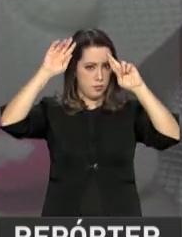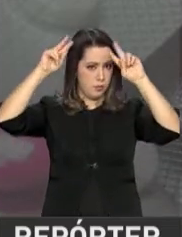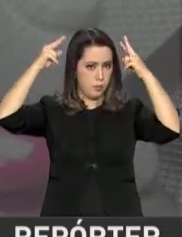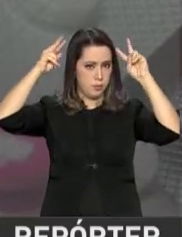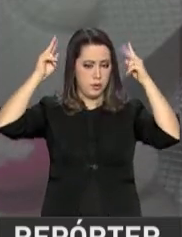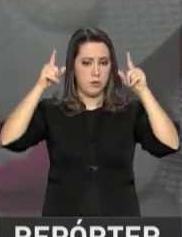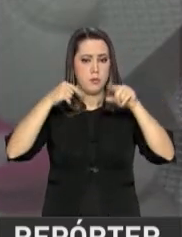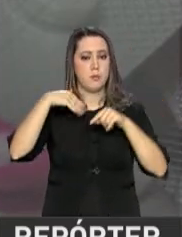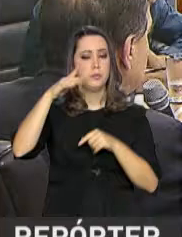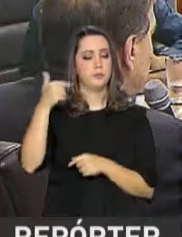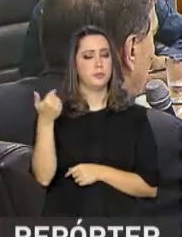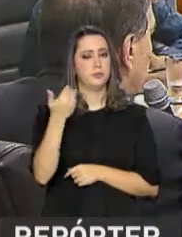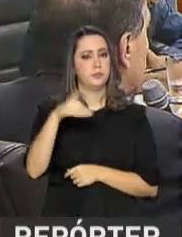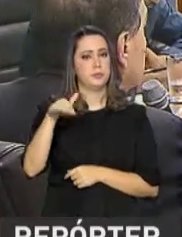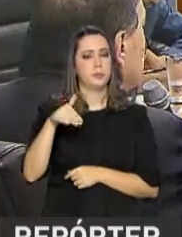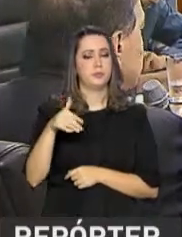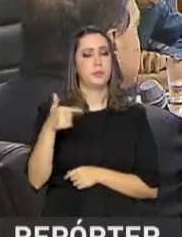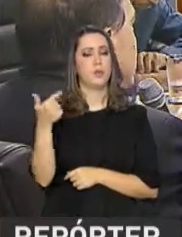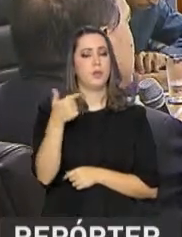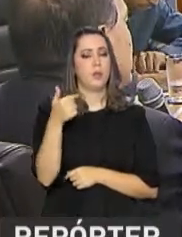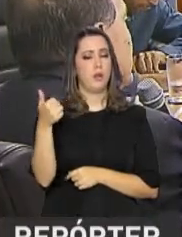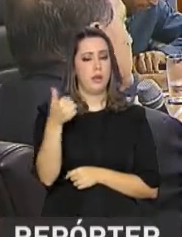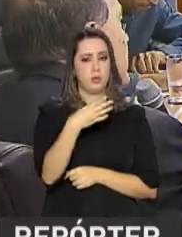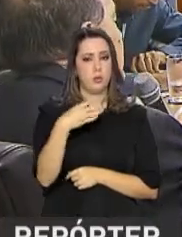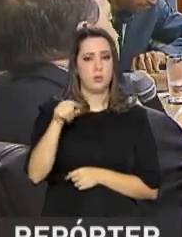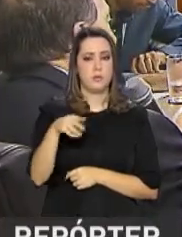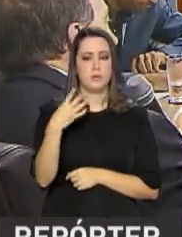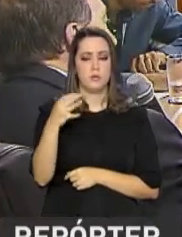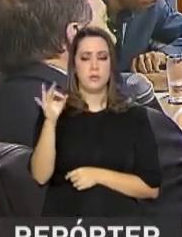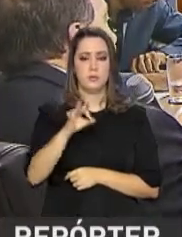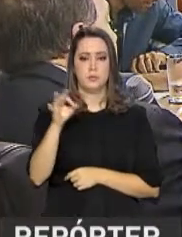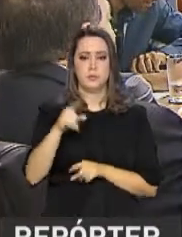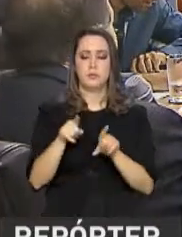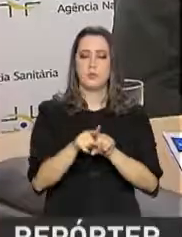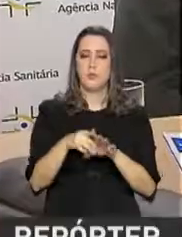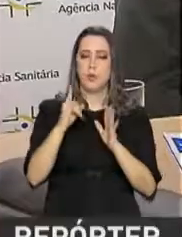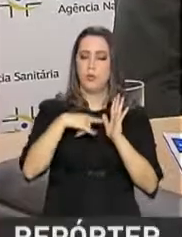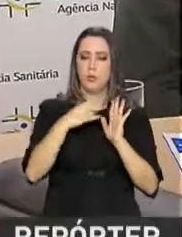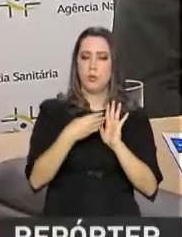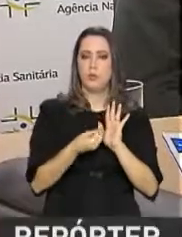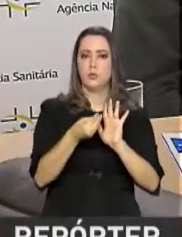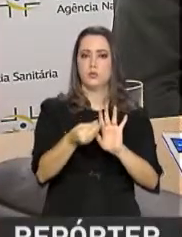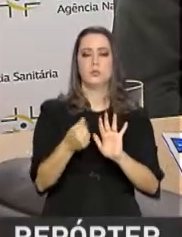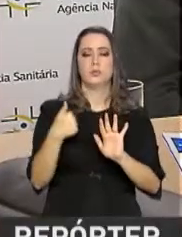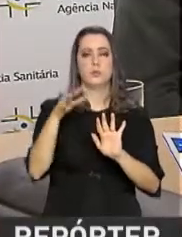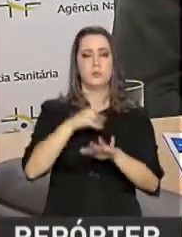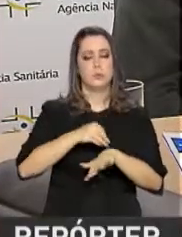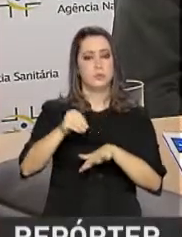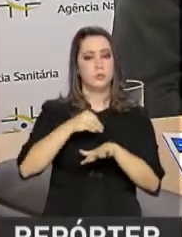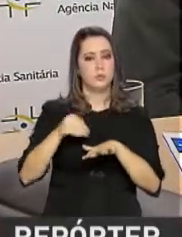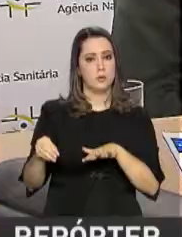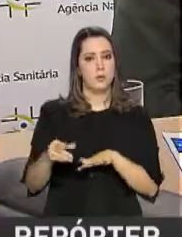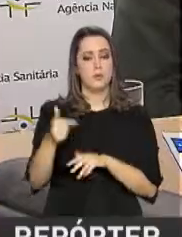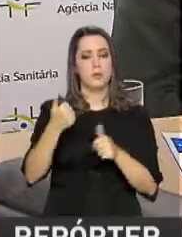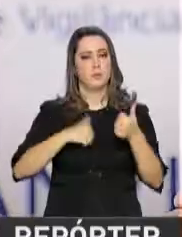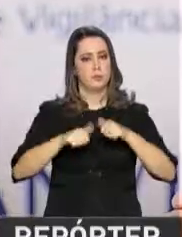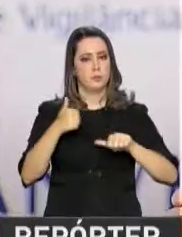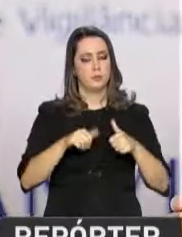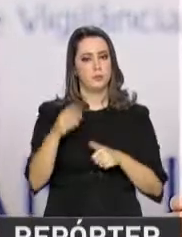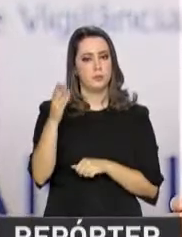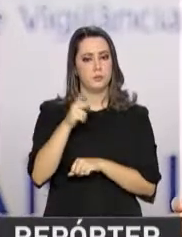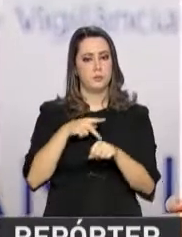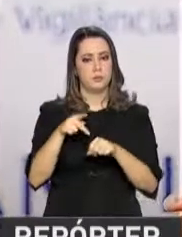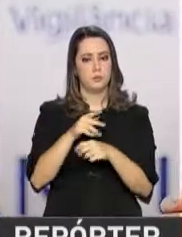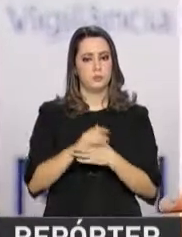segunda maior fatia o documento contribui para dar maior transparência aos dados da indústria farmacêutica no país